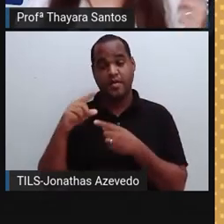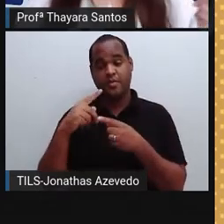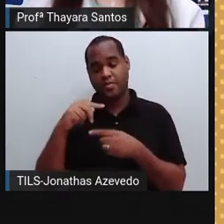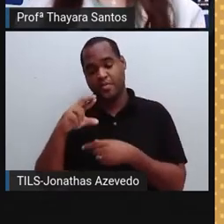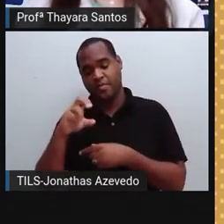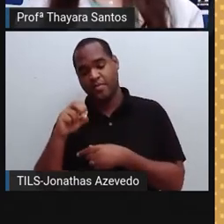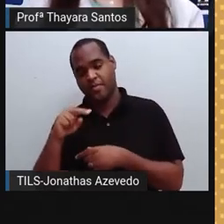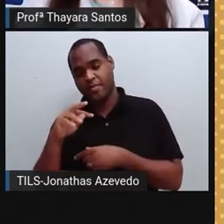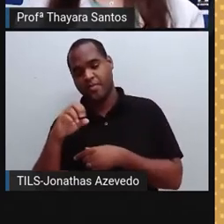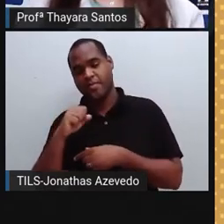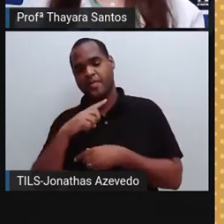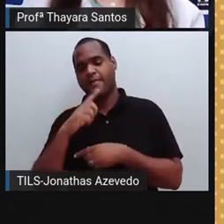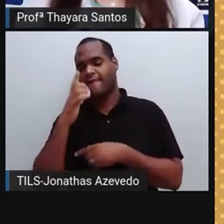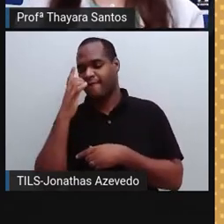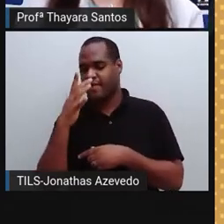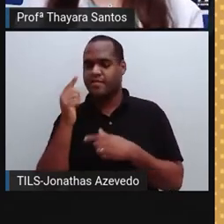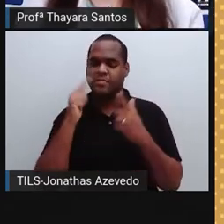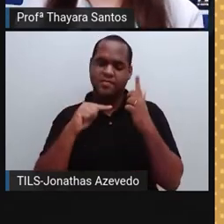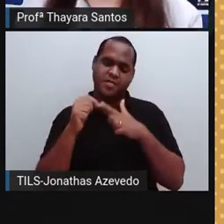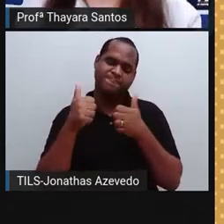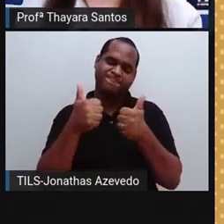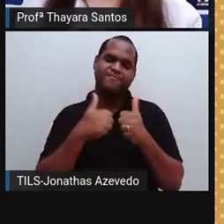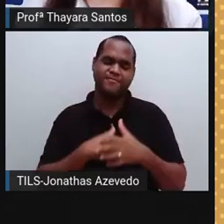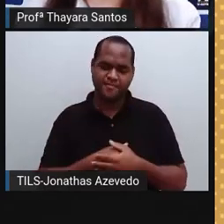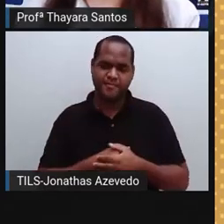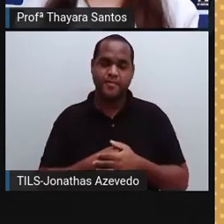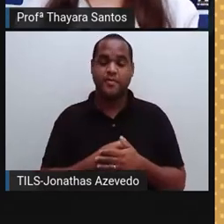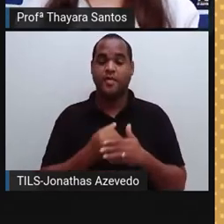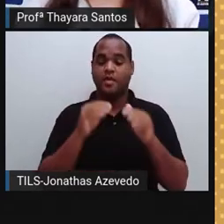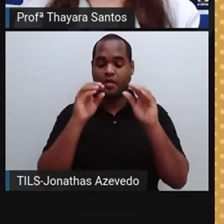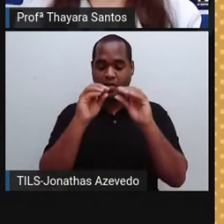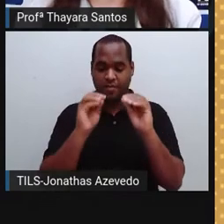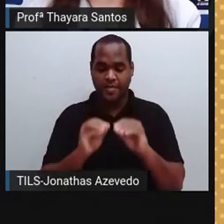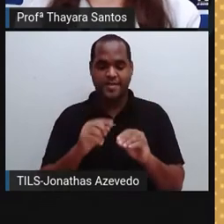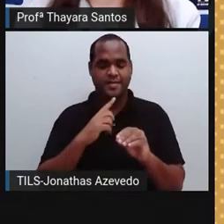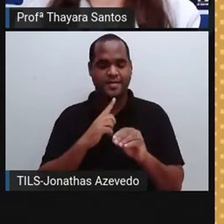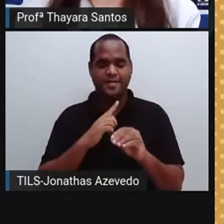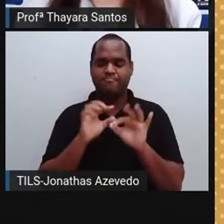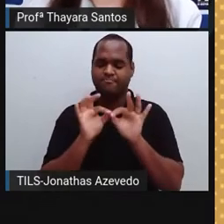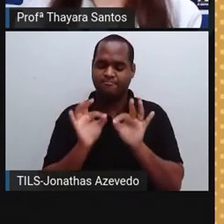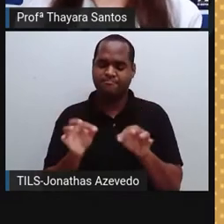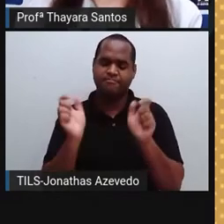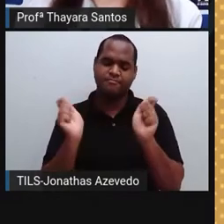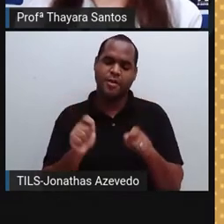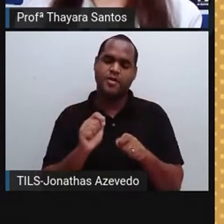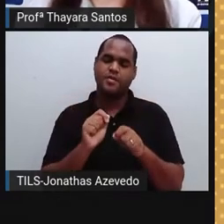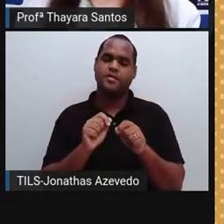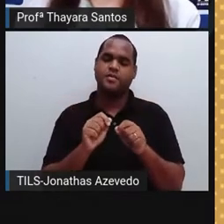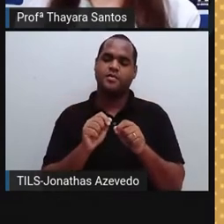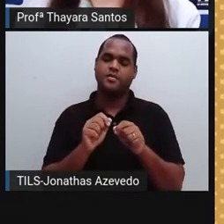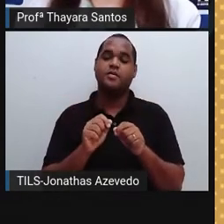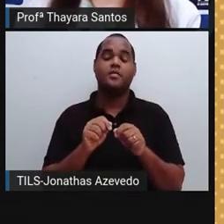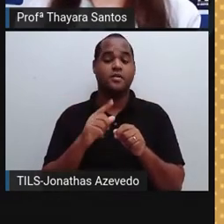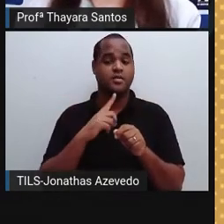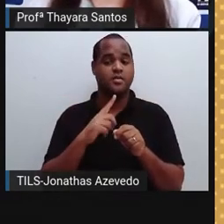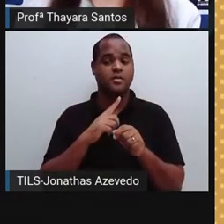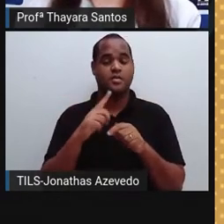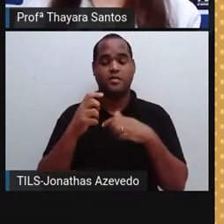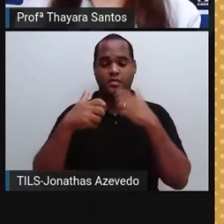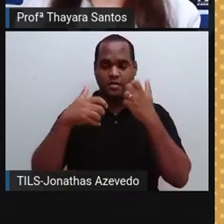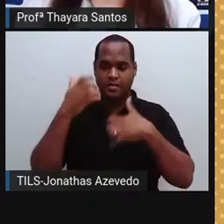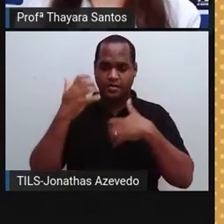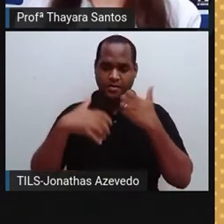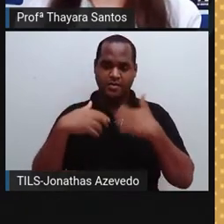prótons, ficou fácil descobrir o número de nêutrons. É só colocar aqui numa formulazinha bem simples. O número de nêutrons vai ser igual ao número